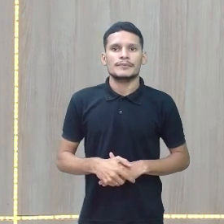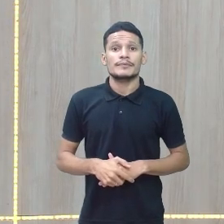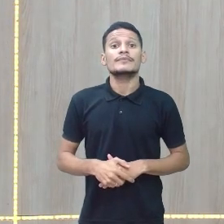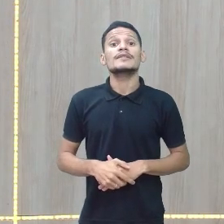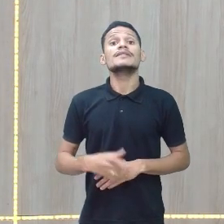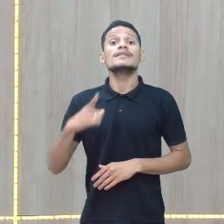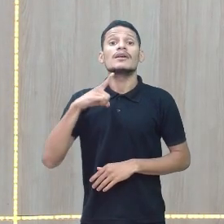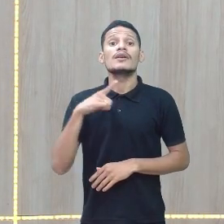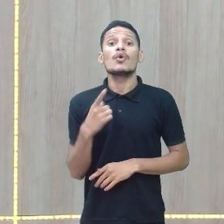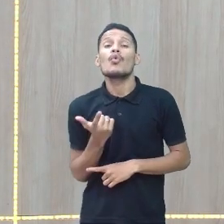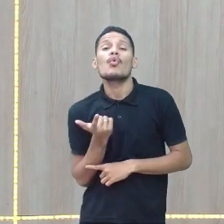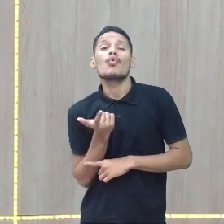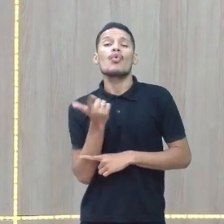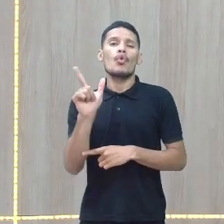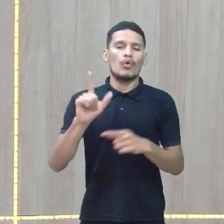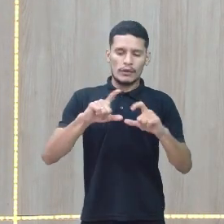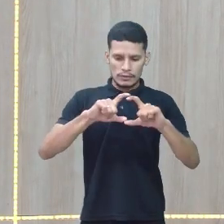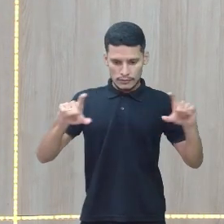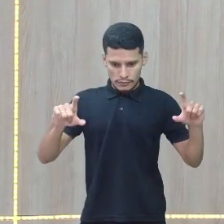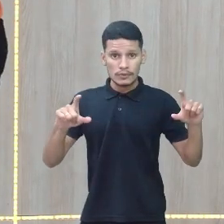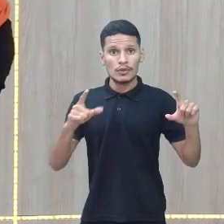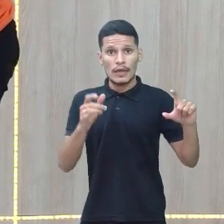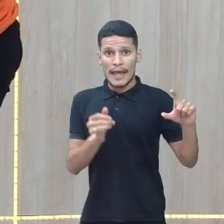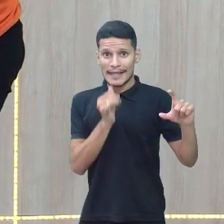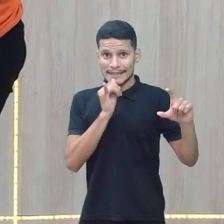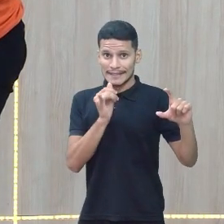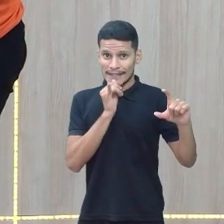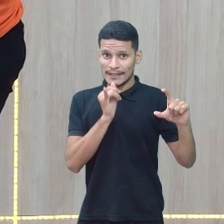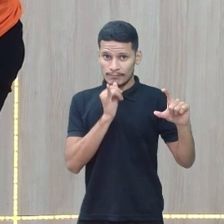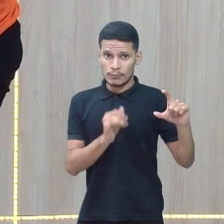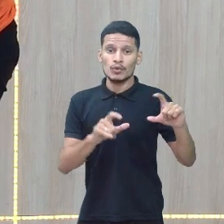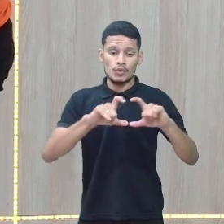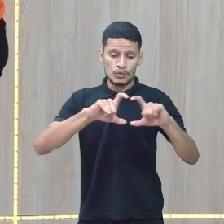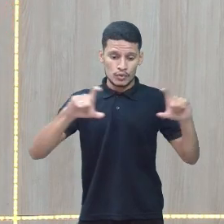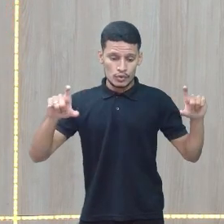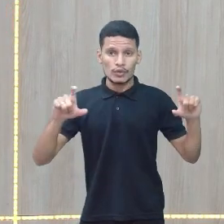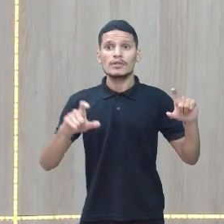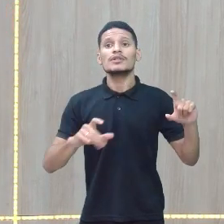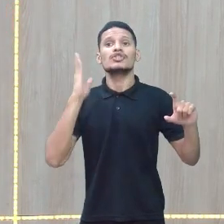Então, nós temos outro exemplo, não é? Aqui, bem